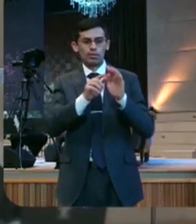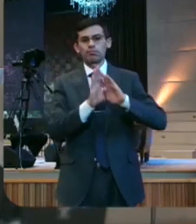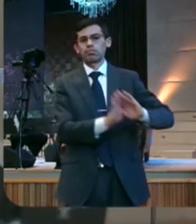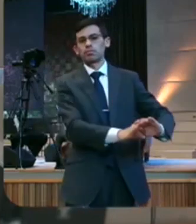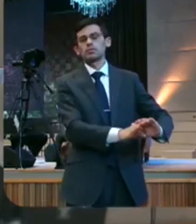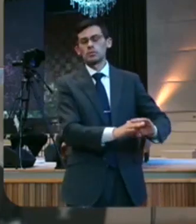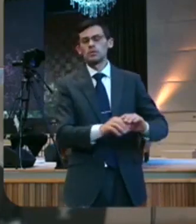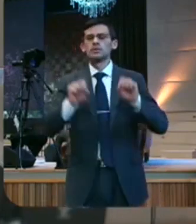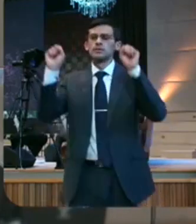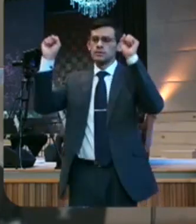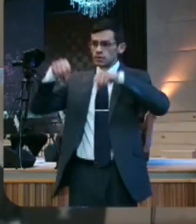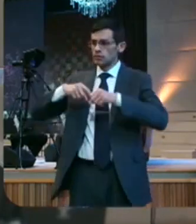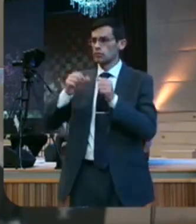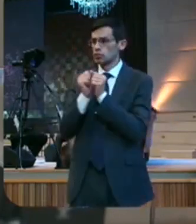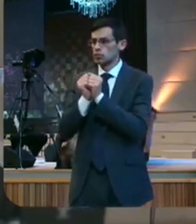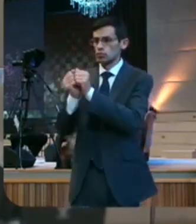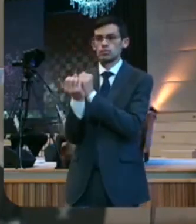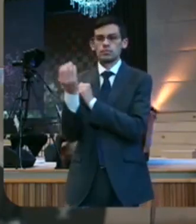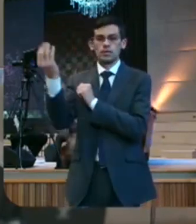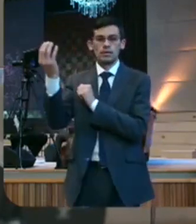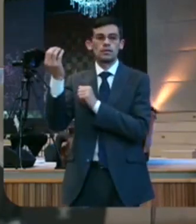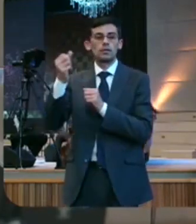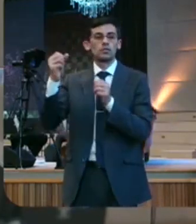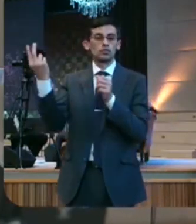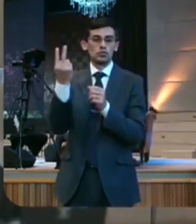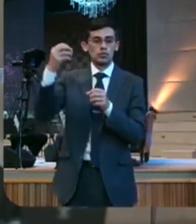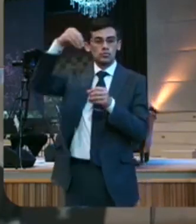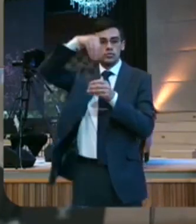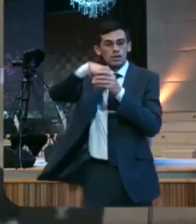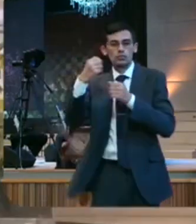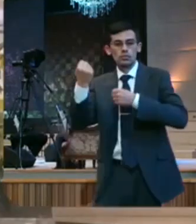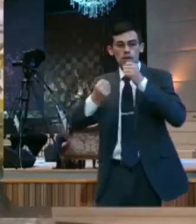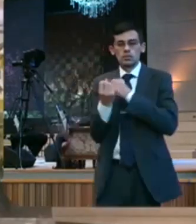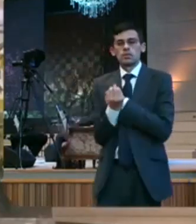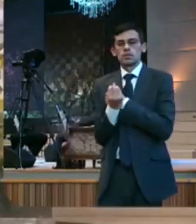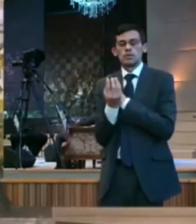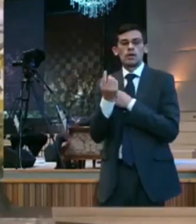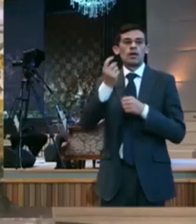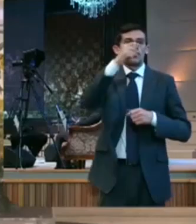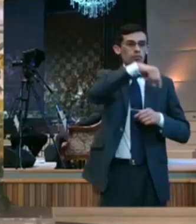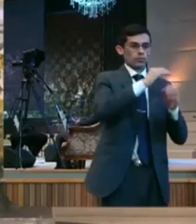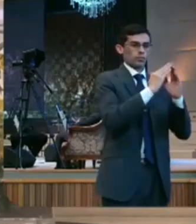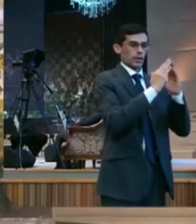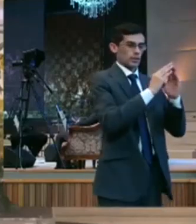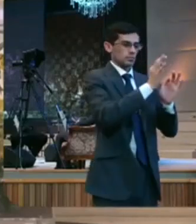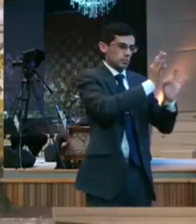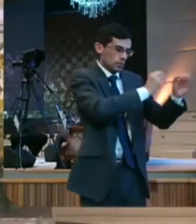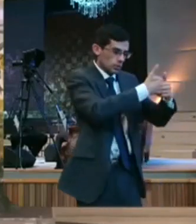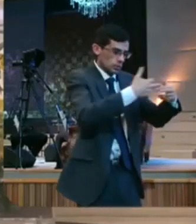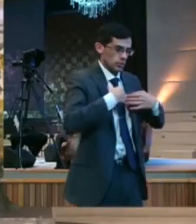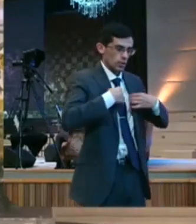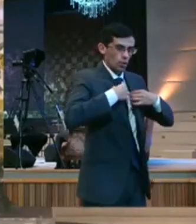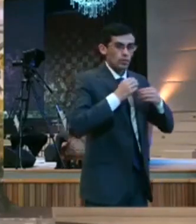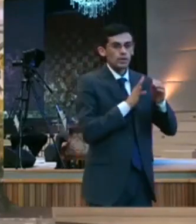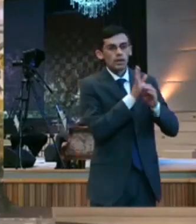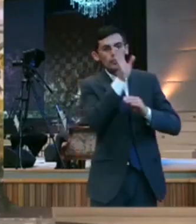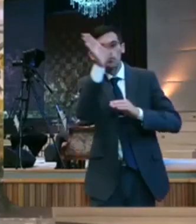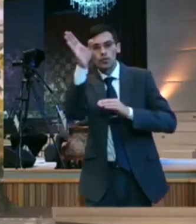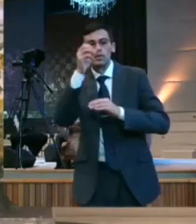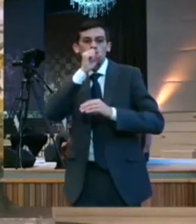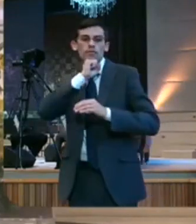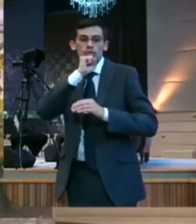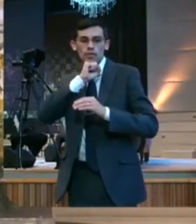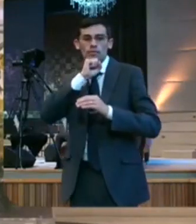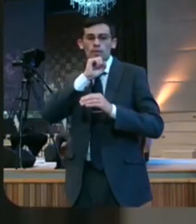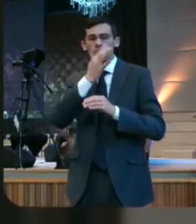falei: é. Então tá bom. Entrou no carro, fomos para casa, fez a mala, passei pela casa da minha avó, cheguei lá